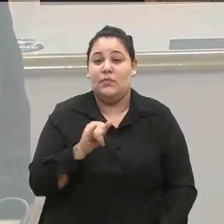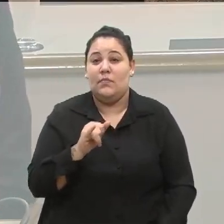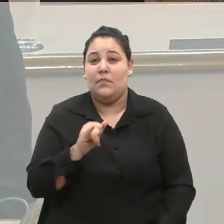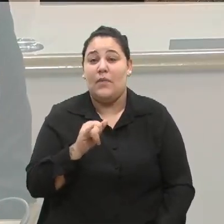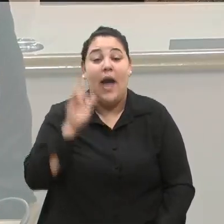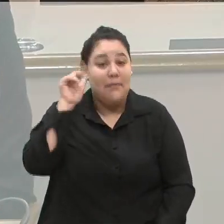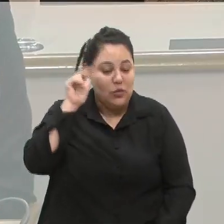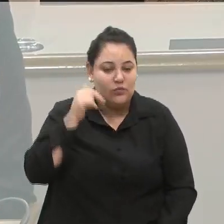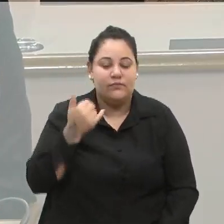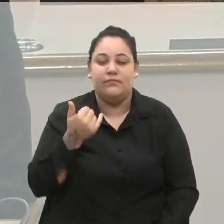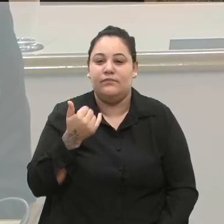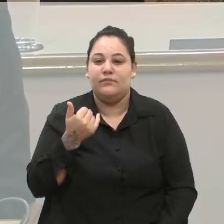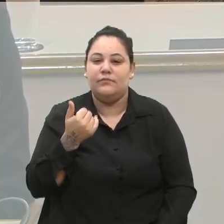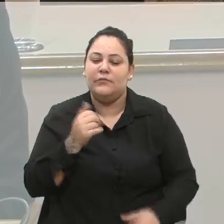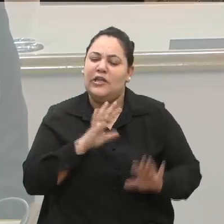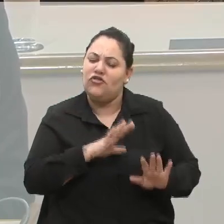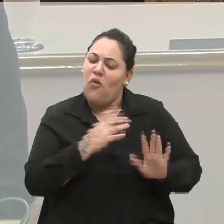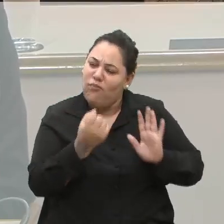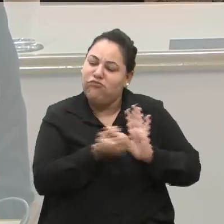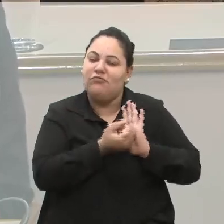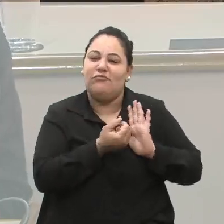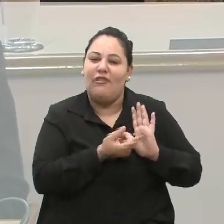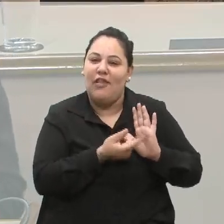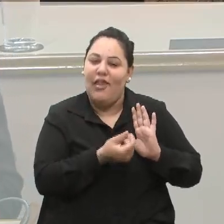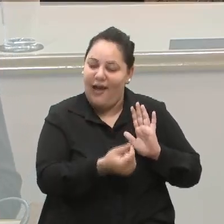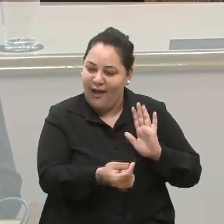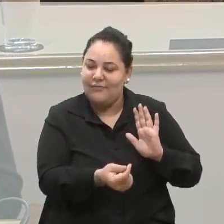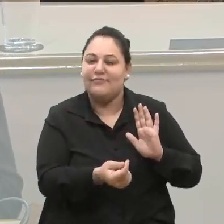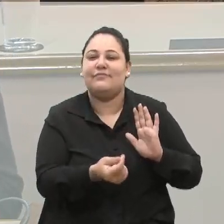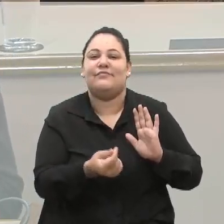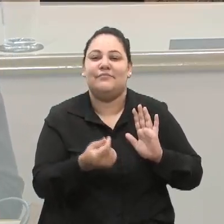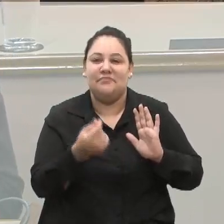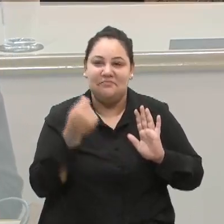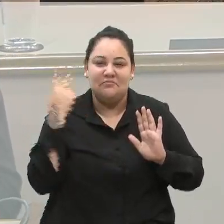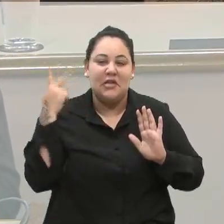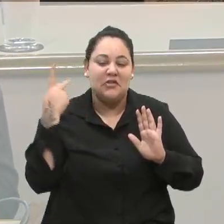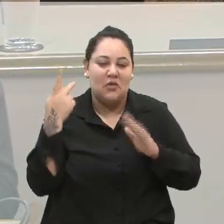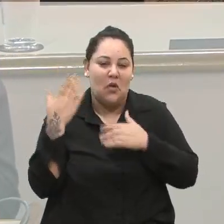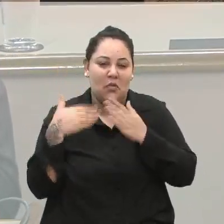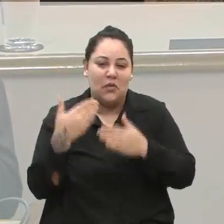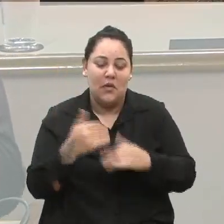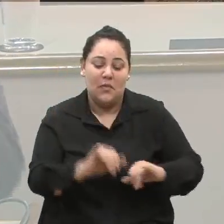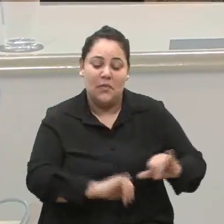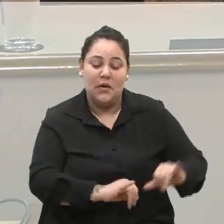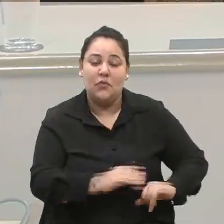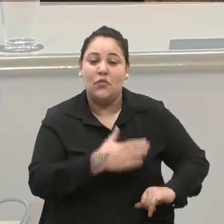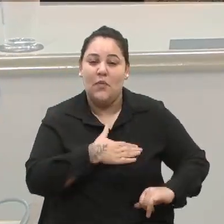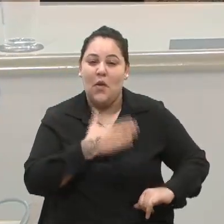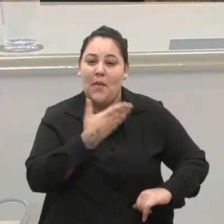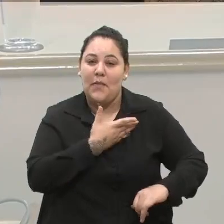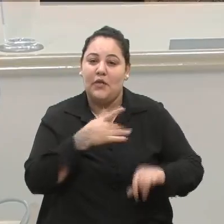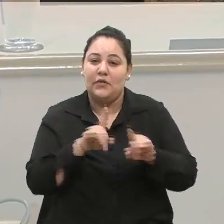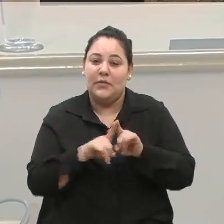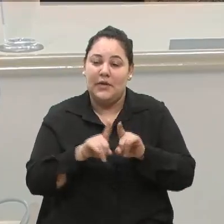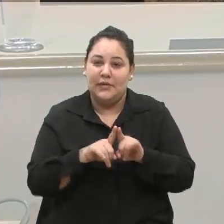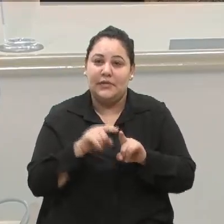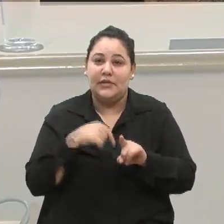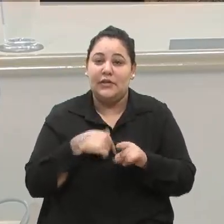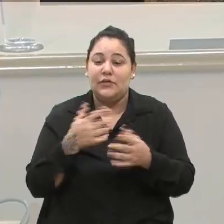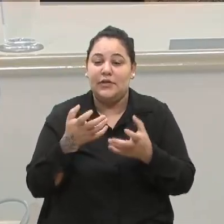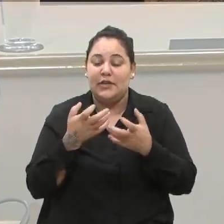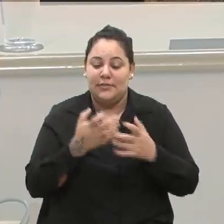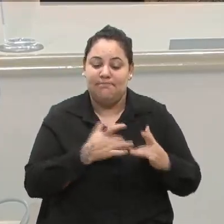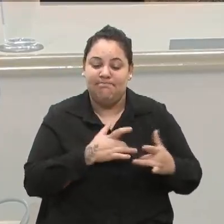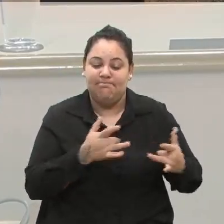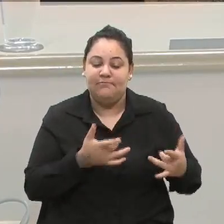deixou um legado, um homem de bem, primo do meu amigo Valdonir Reck. Eu queria nesse momento me